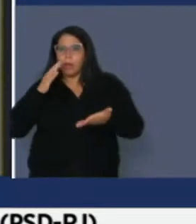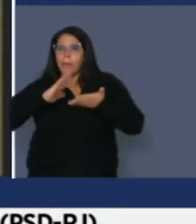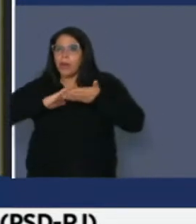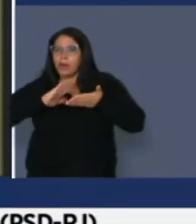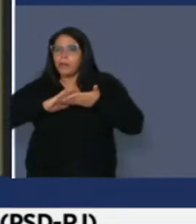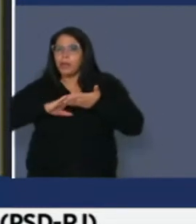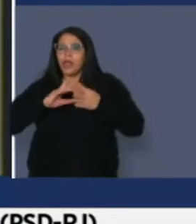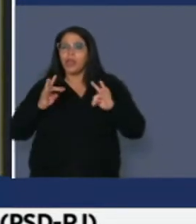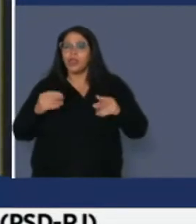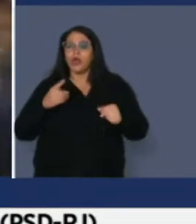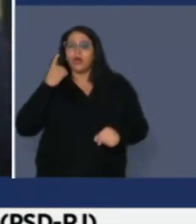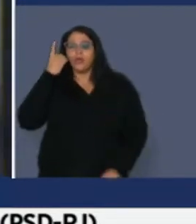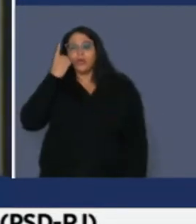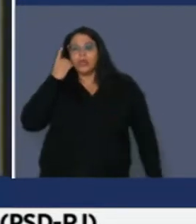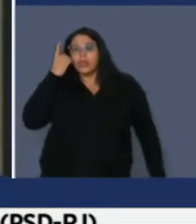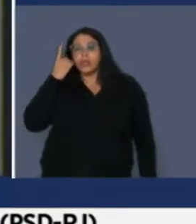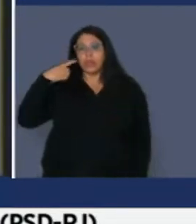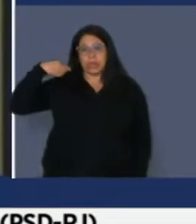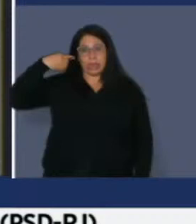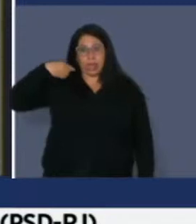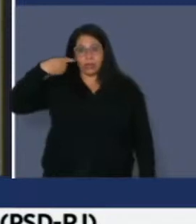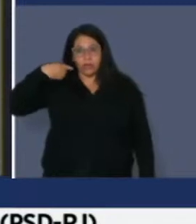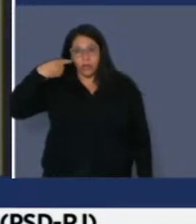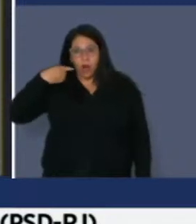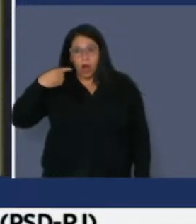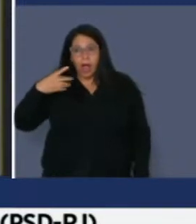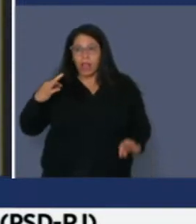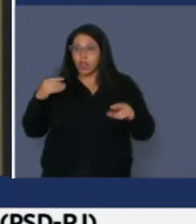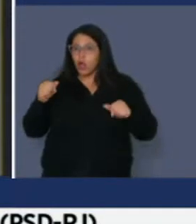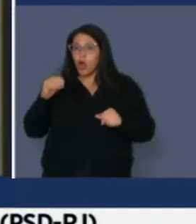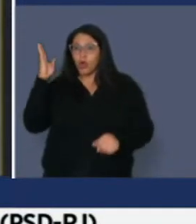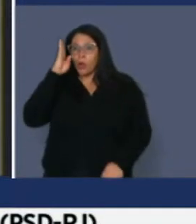os advogados desta casa e de todo o Brasil.